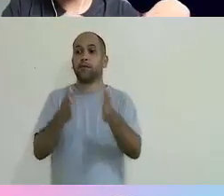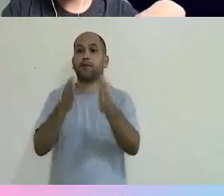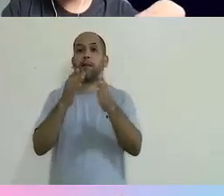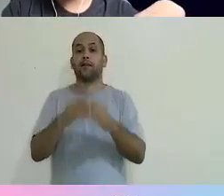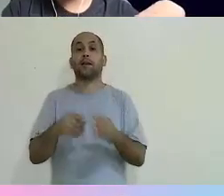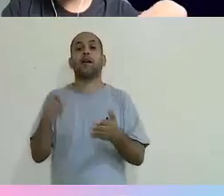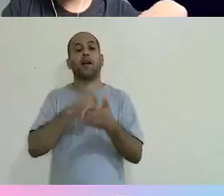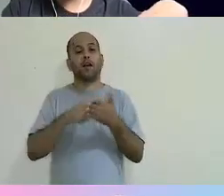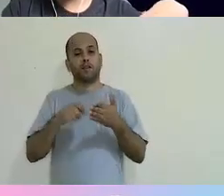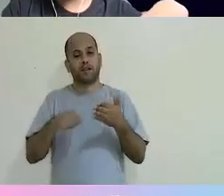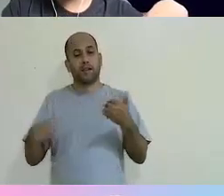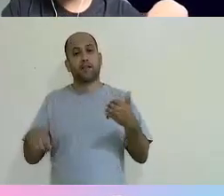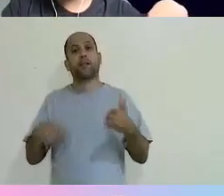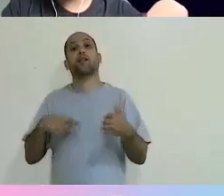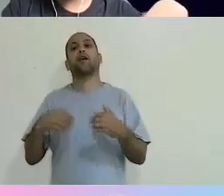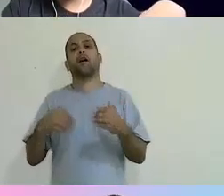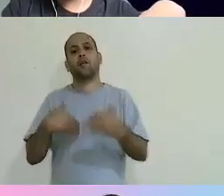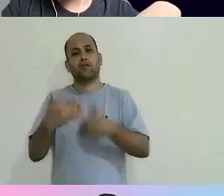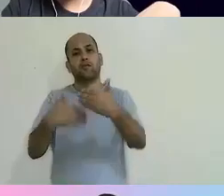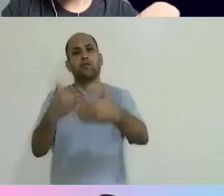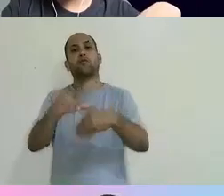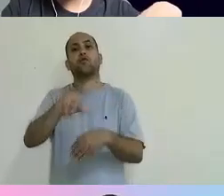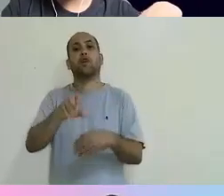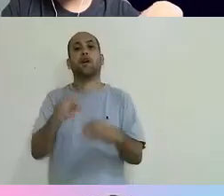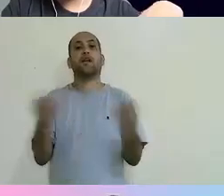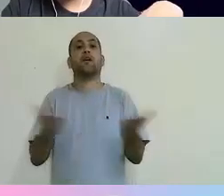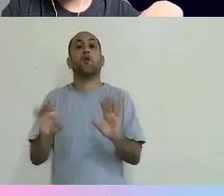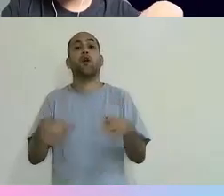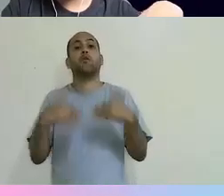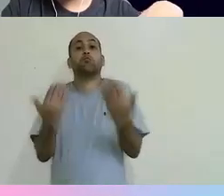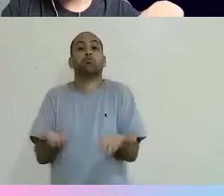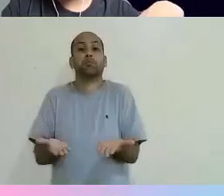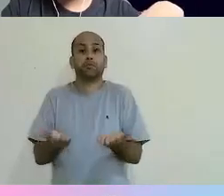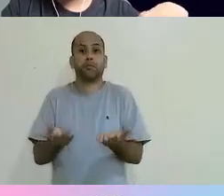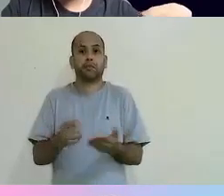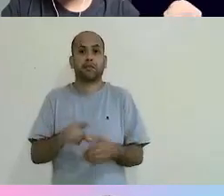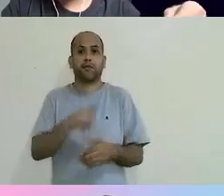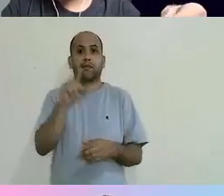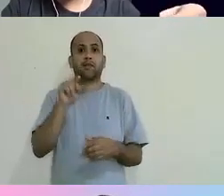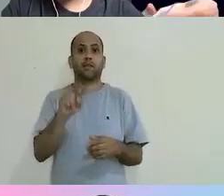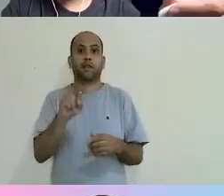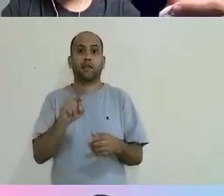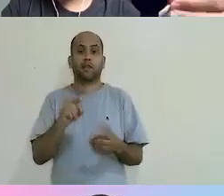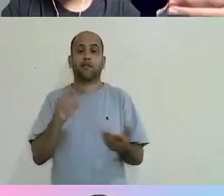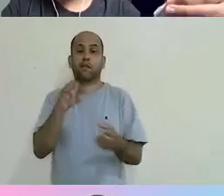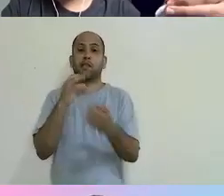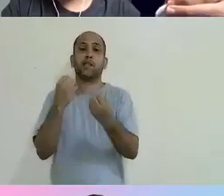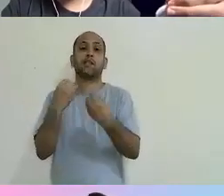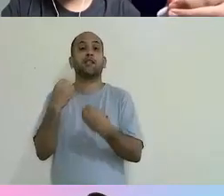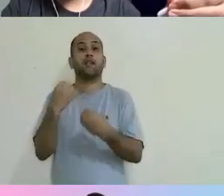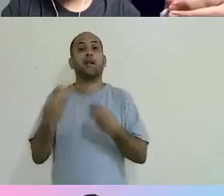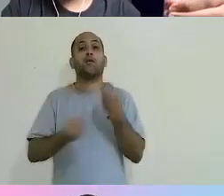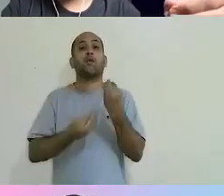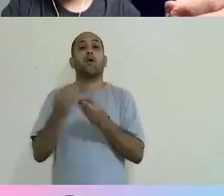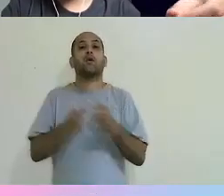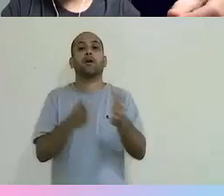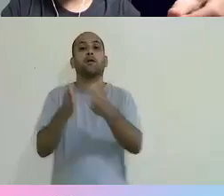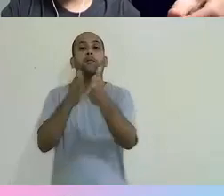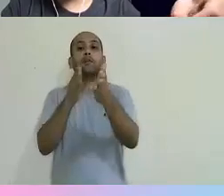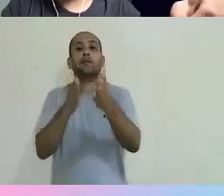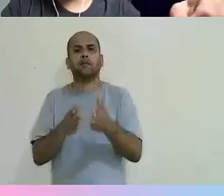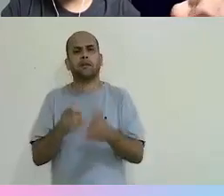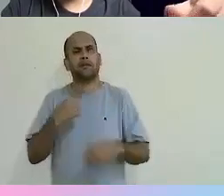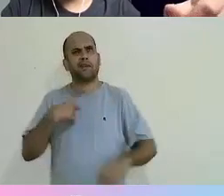pelo Jornada, e agora? Eu faço o quê? Né? Vocês não estão me ensinando qual é o caminho que eu tenho que seguir. E eu